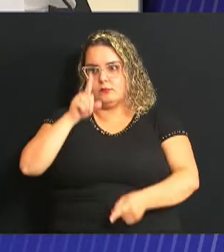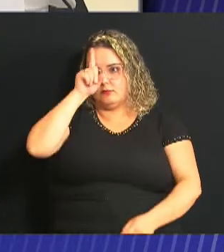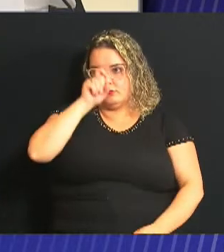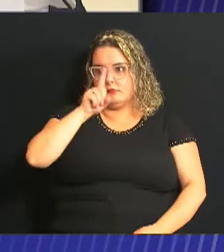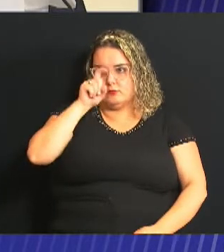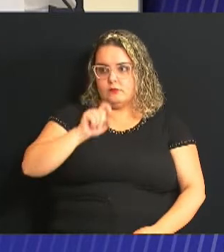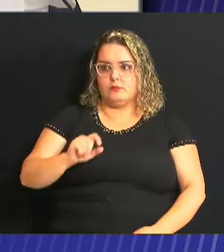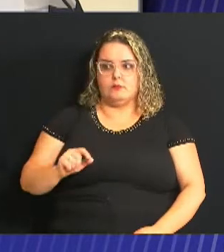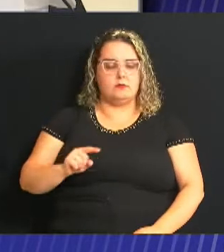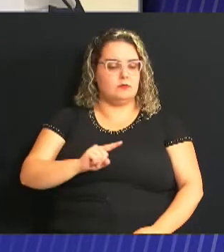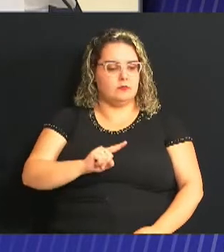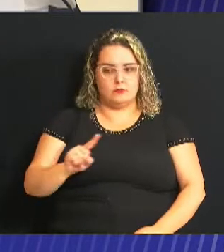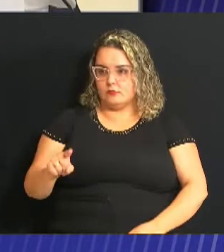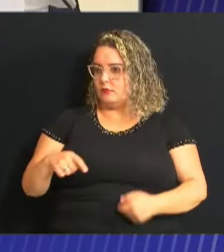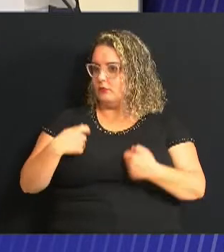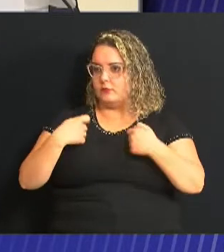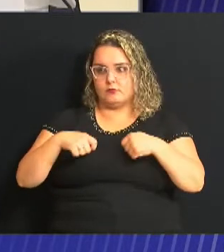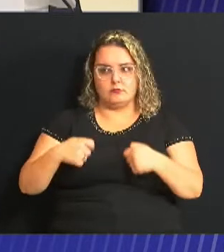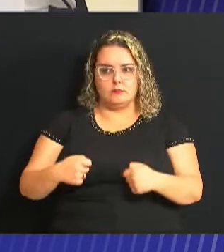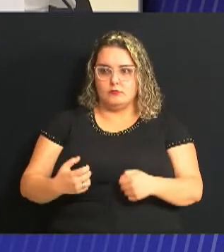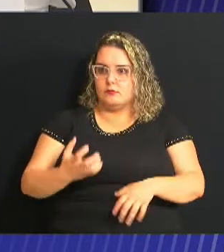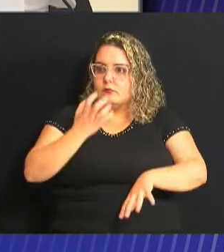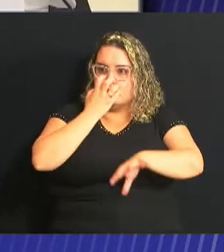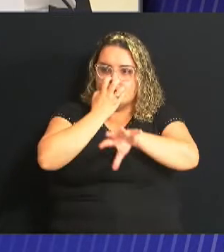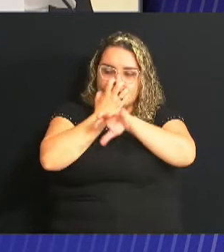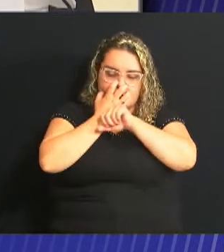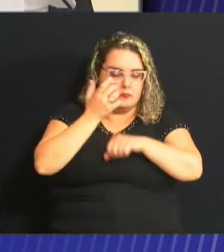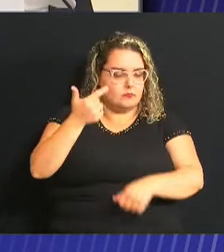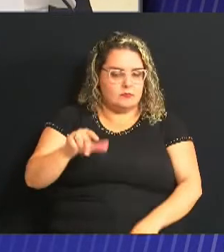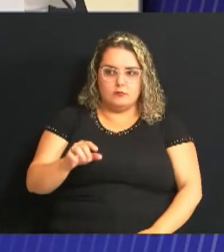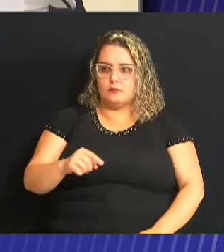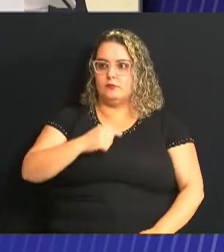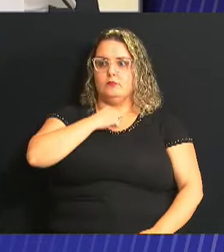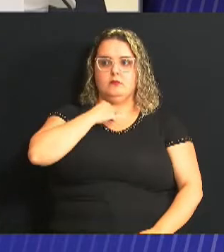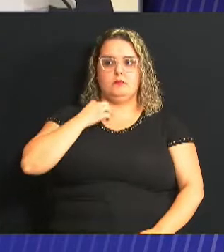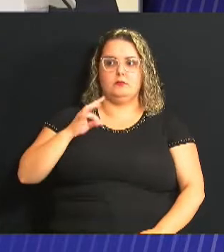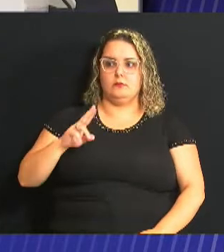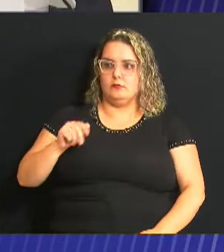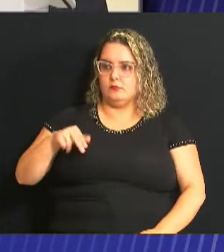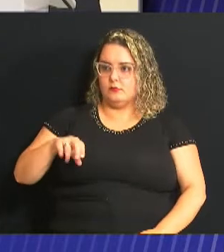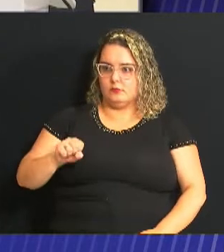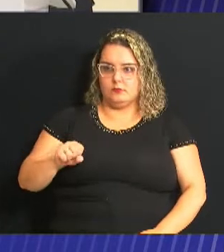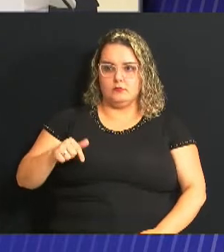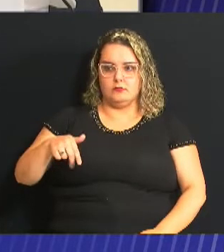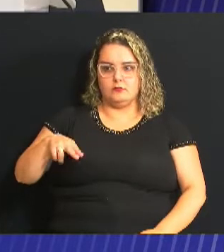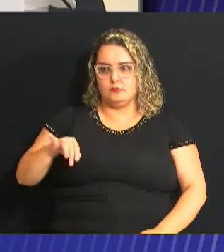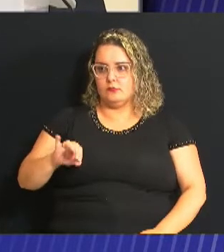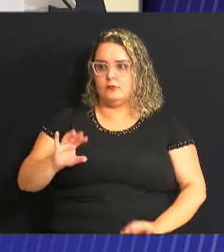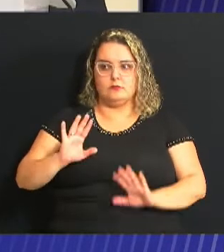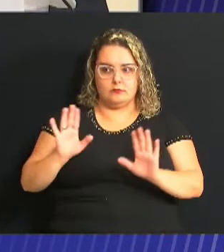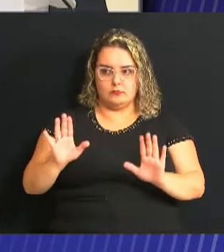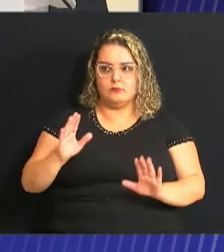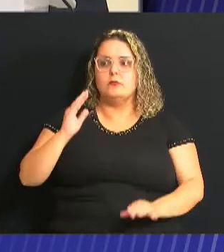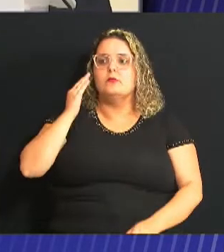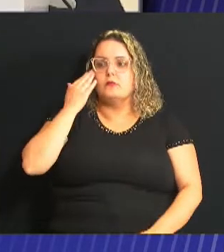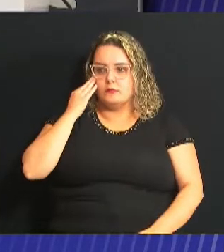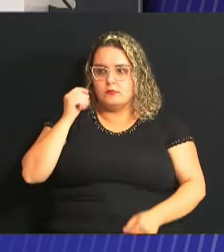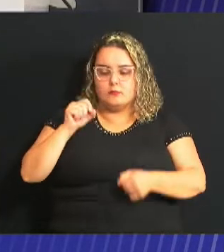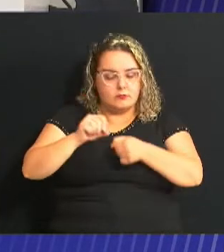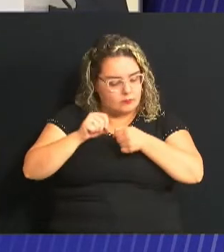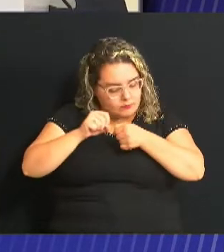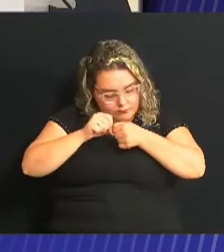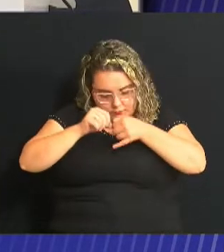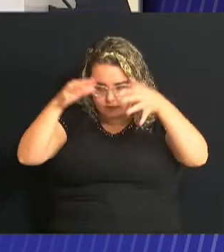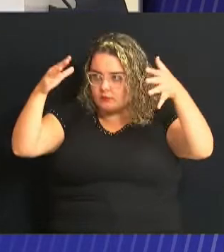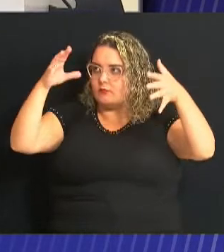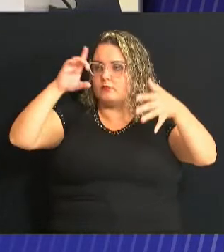não foi necessário fazer a reintubação e nem a traqueotomia, nada disso. Eu entendo que foi um milagre de Deus, é como